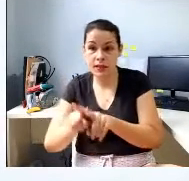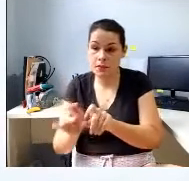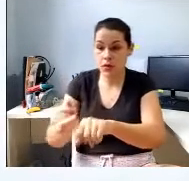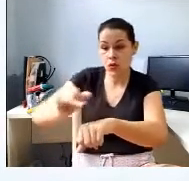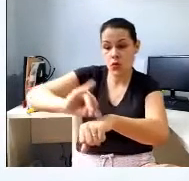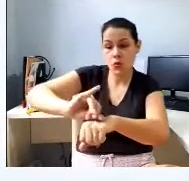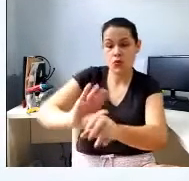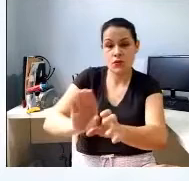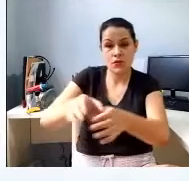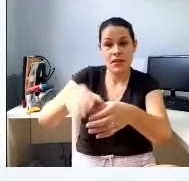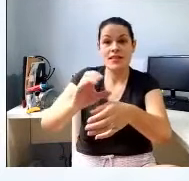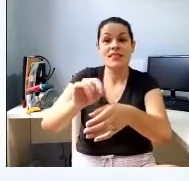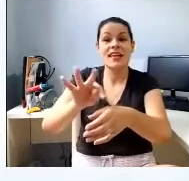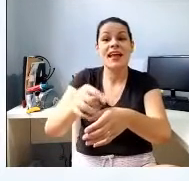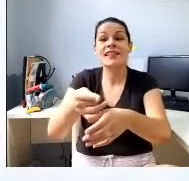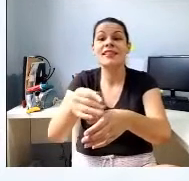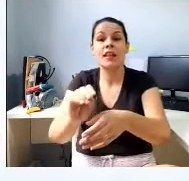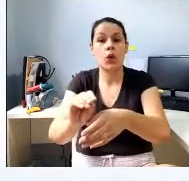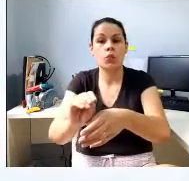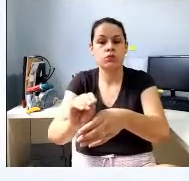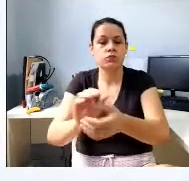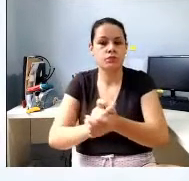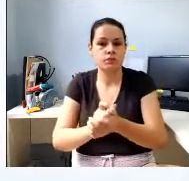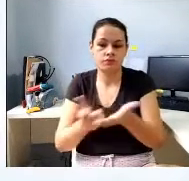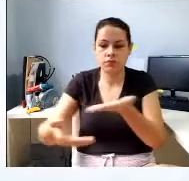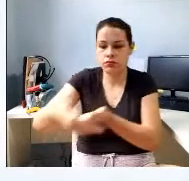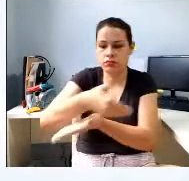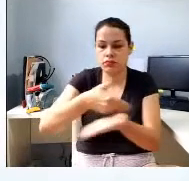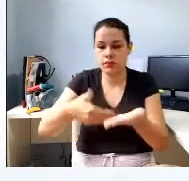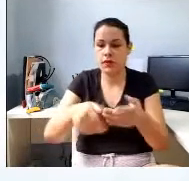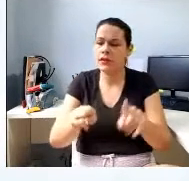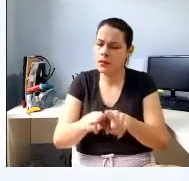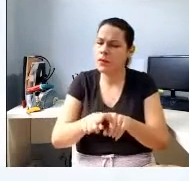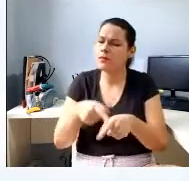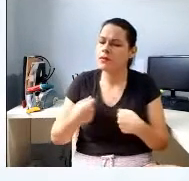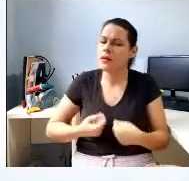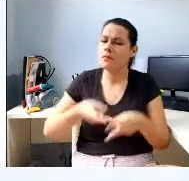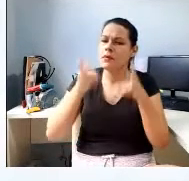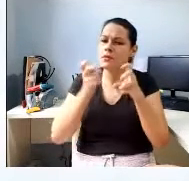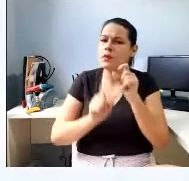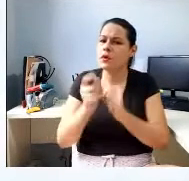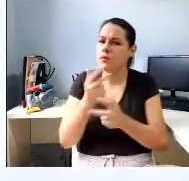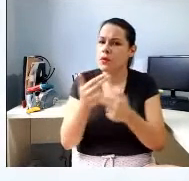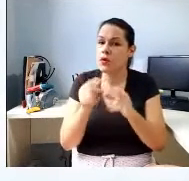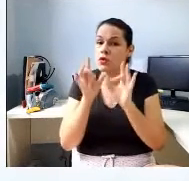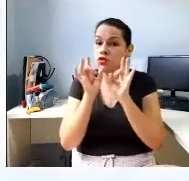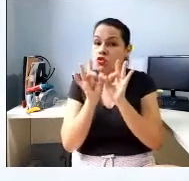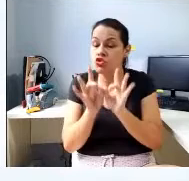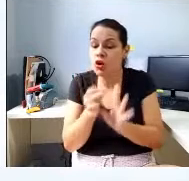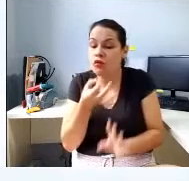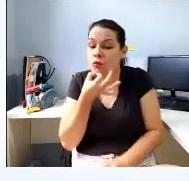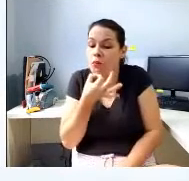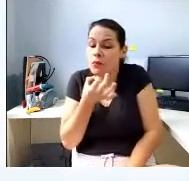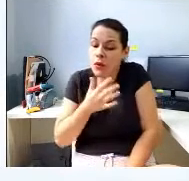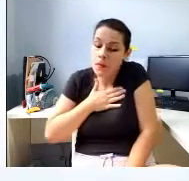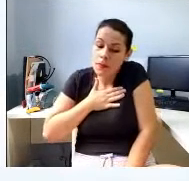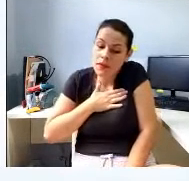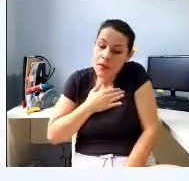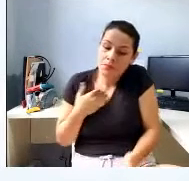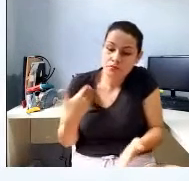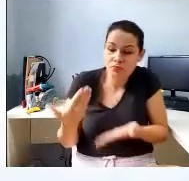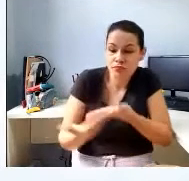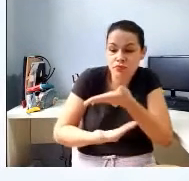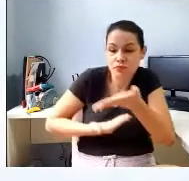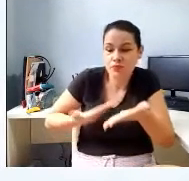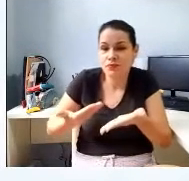levar em conta um fato que agora eu quero falar só entre nós, mas você vai divulgar de